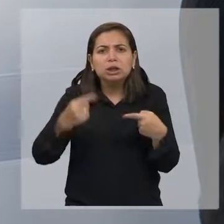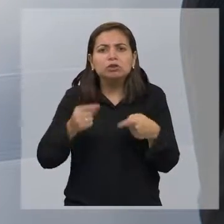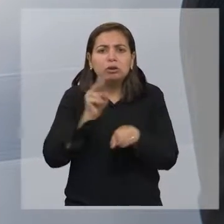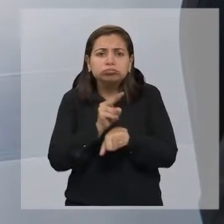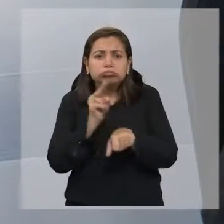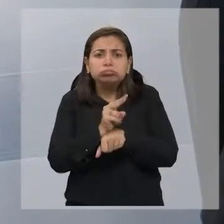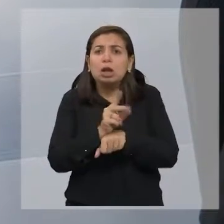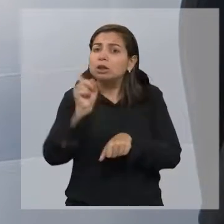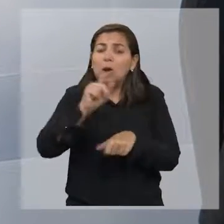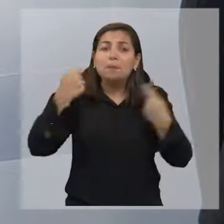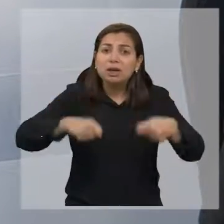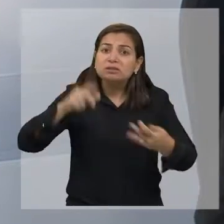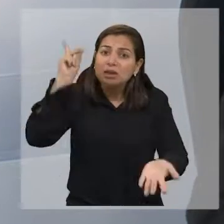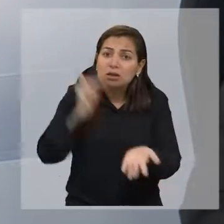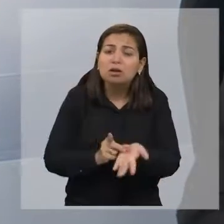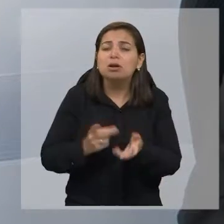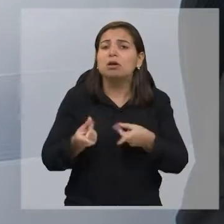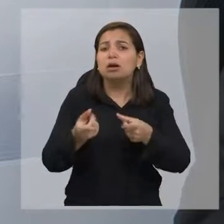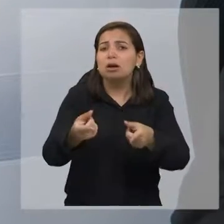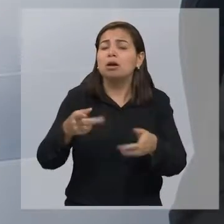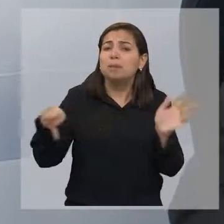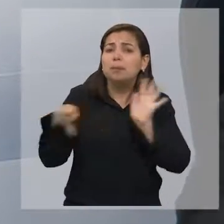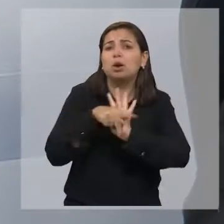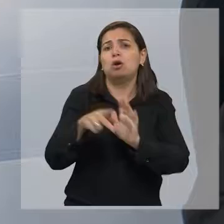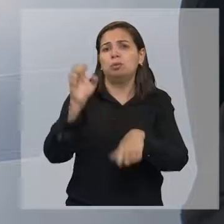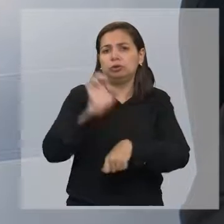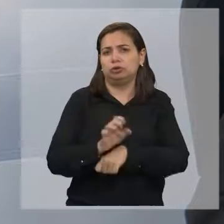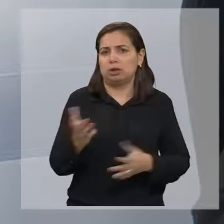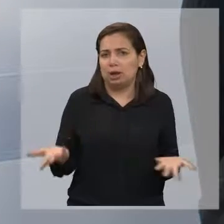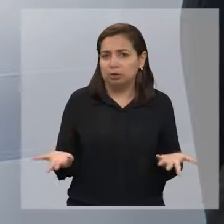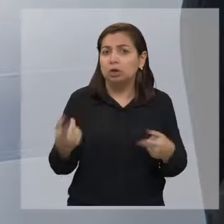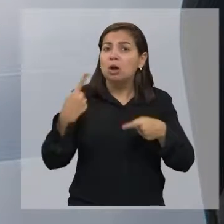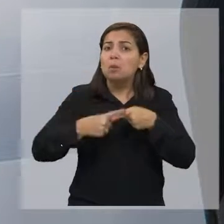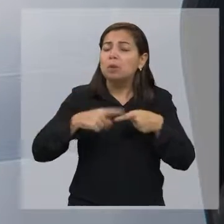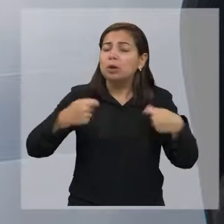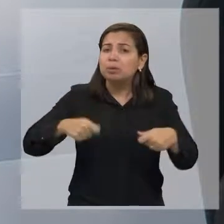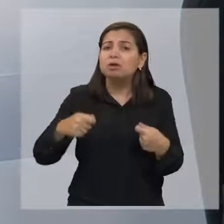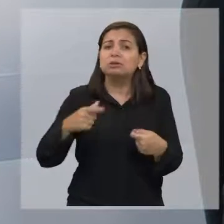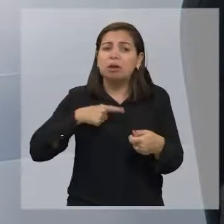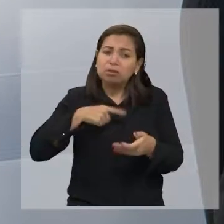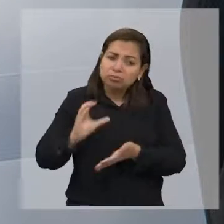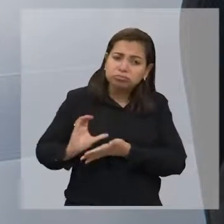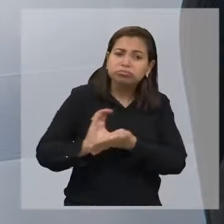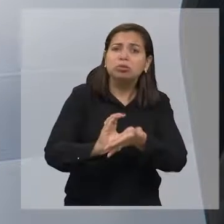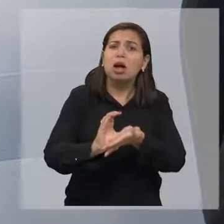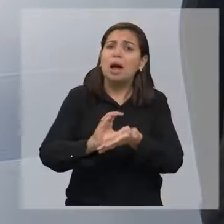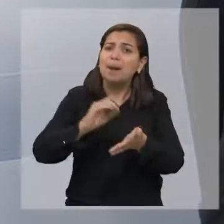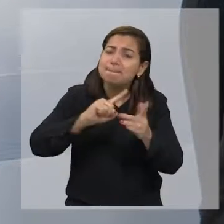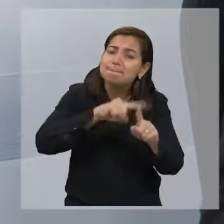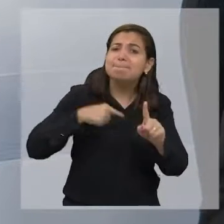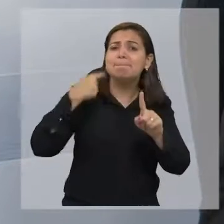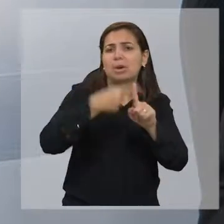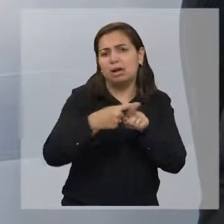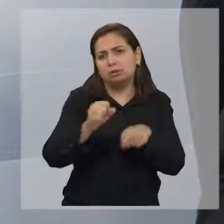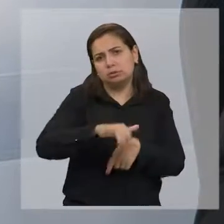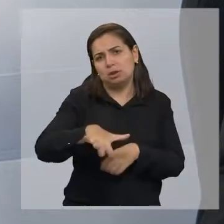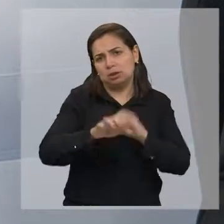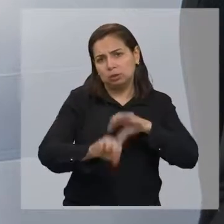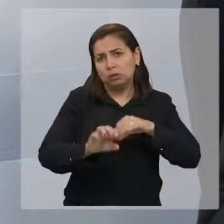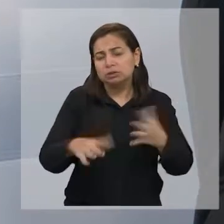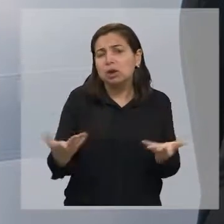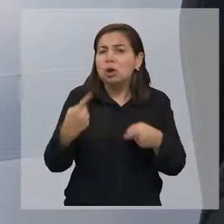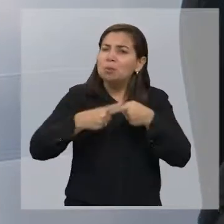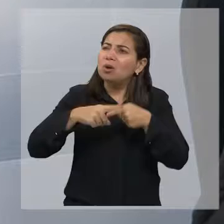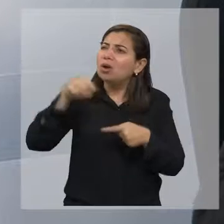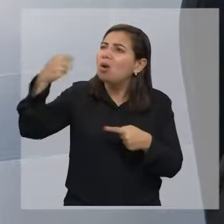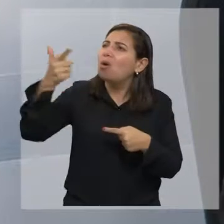permanente, uma política de Estado. E com cada vez mais recursos para a educação. Os países construíram